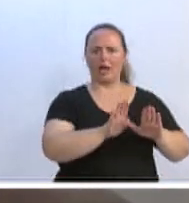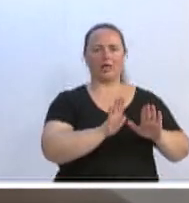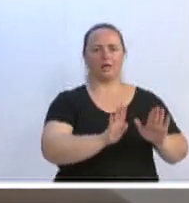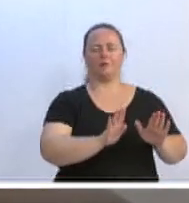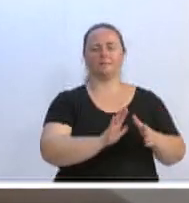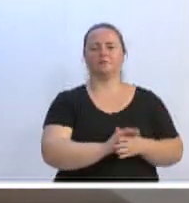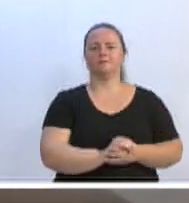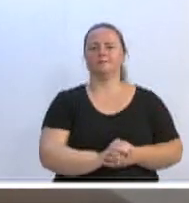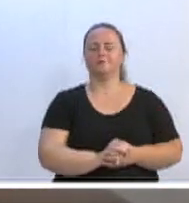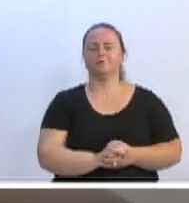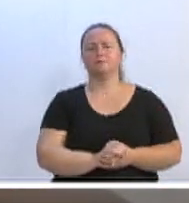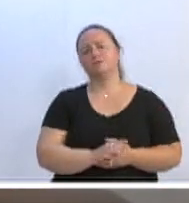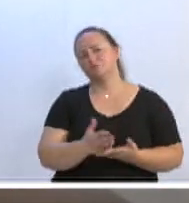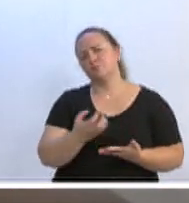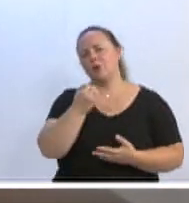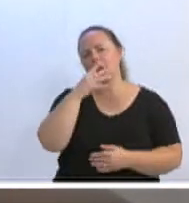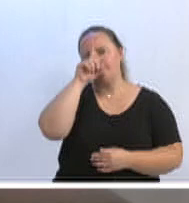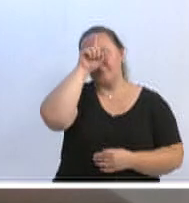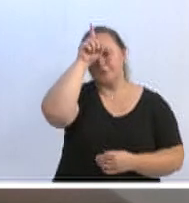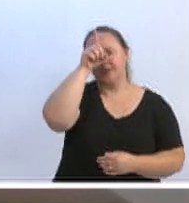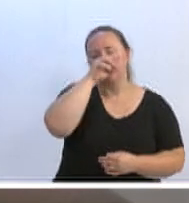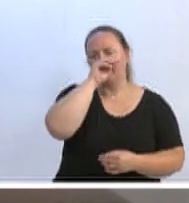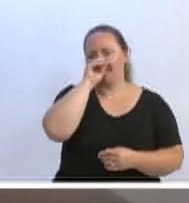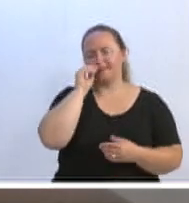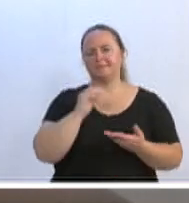Boas ideias, intelecto,